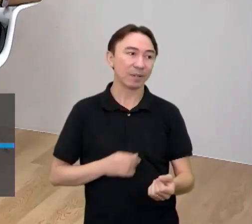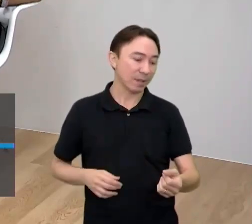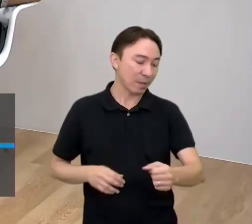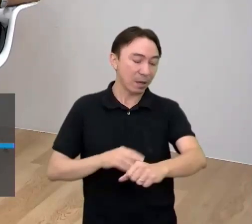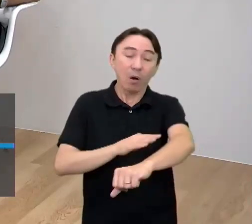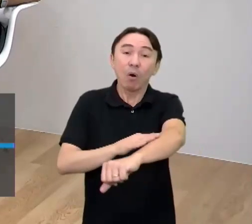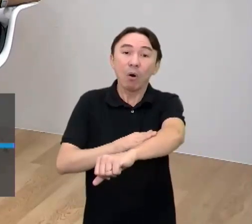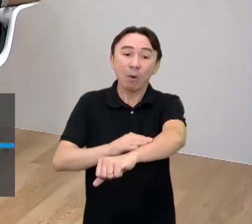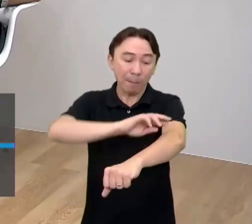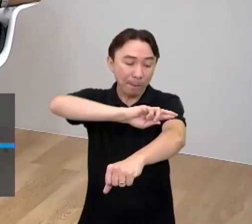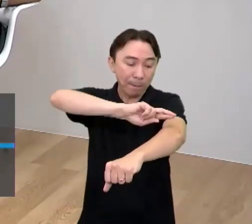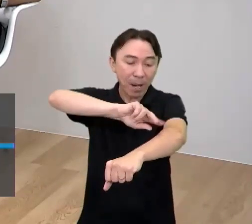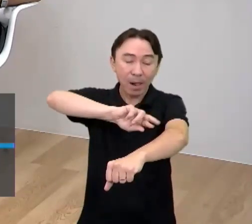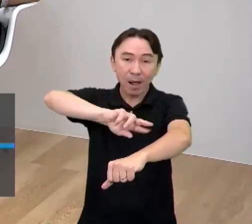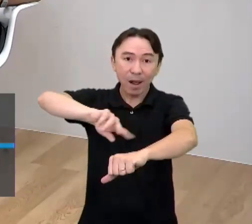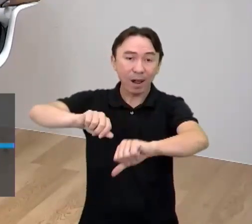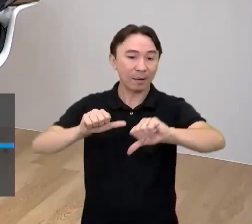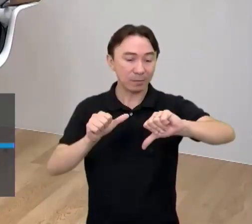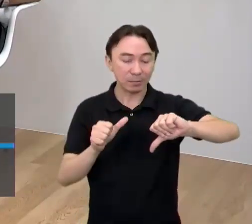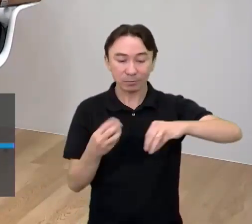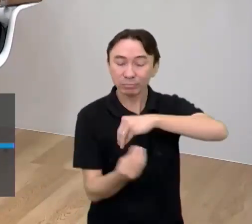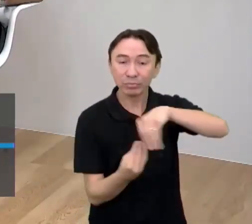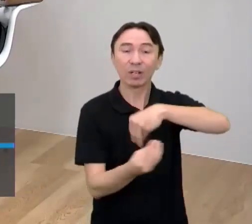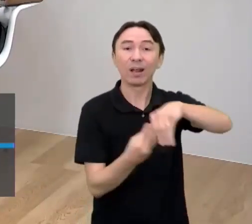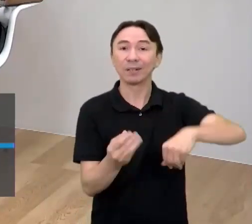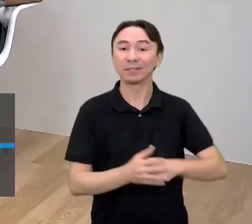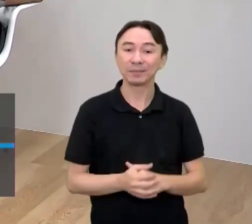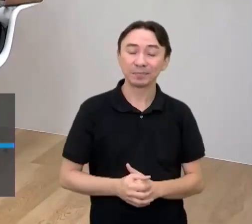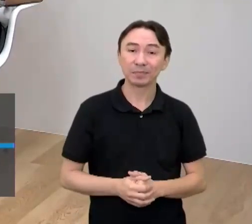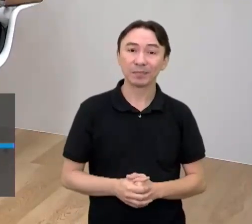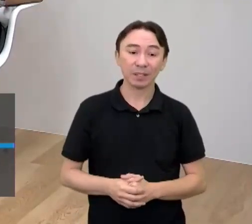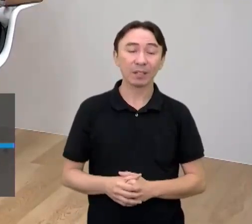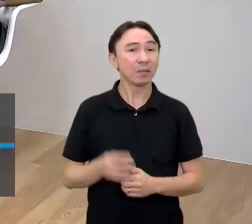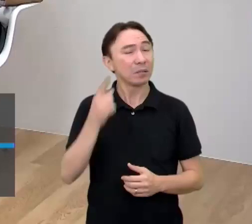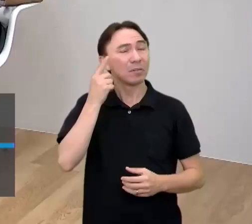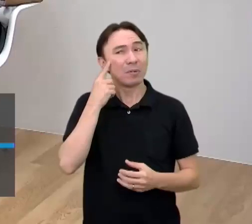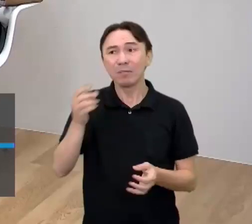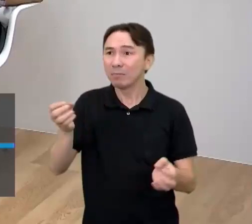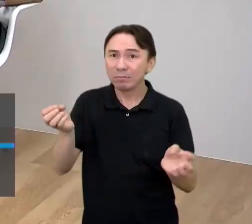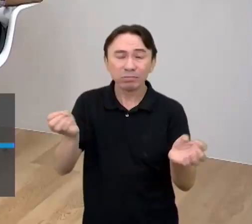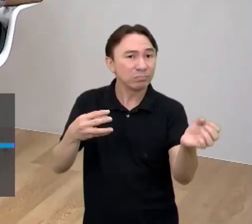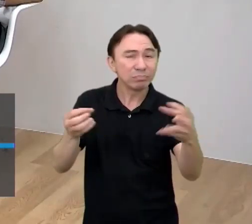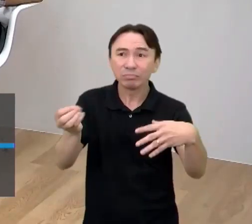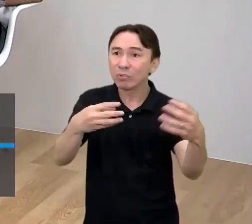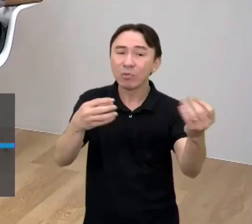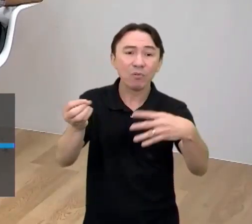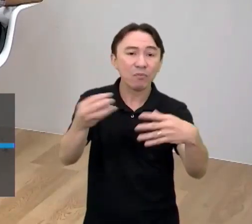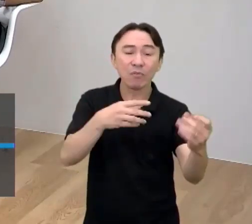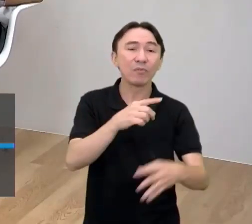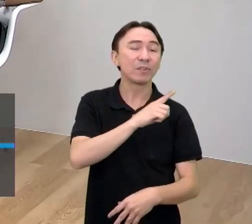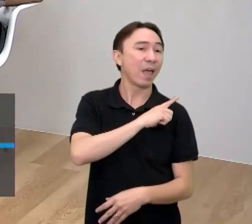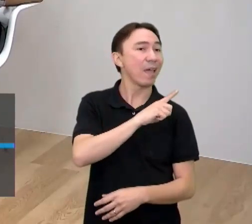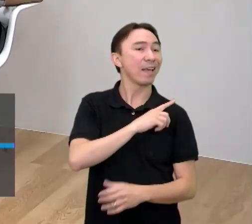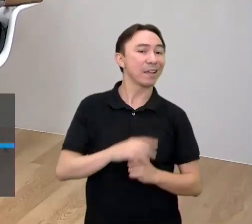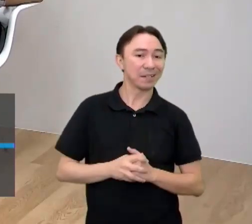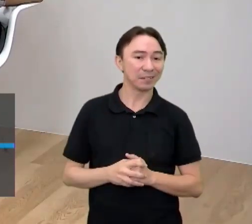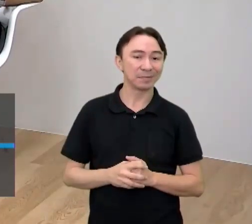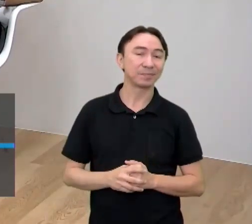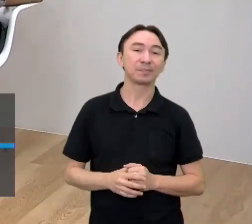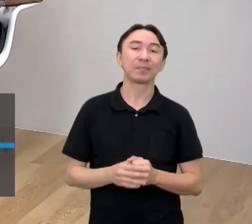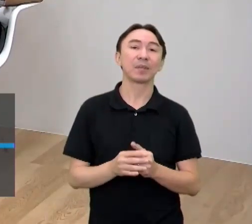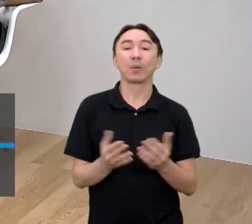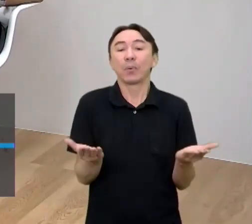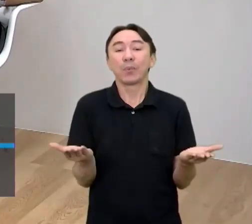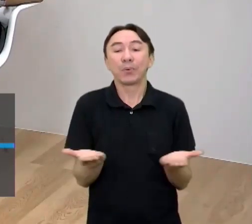seria impensável. Sem essas tecnologias, isso começou a ficar muito comum. Né? Então, hoje, é